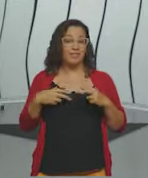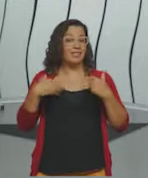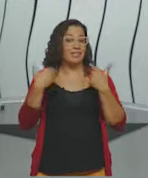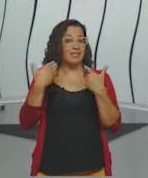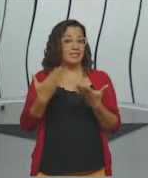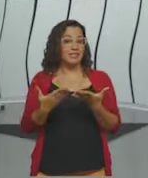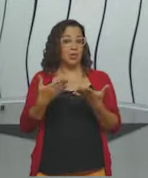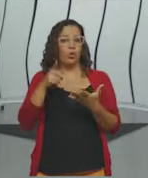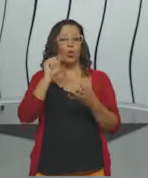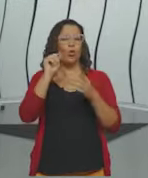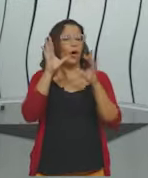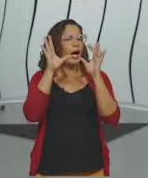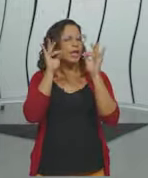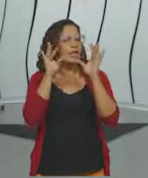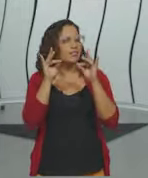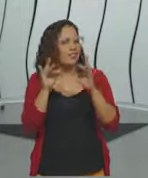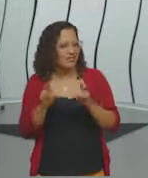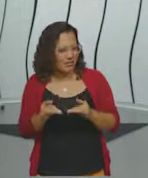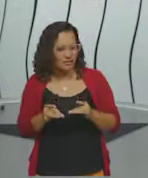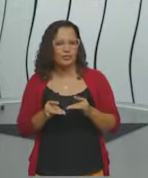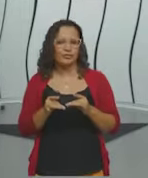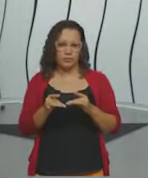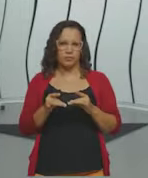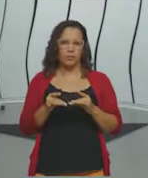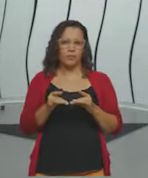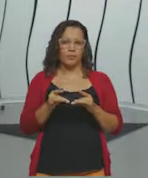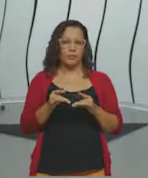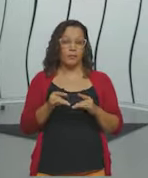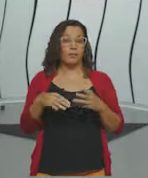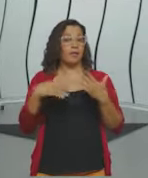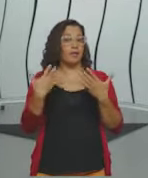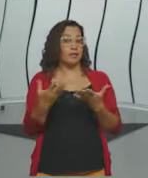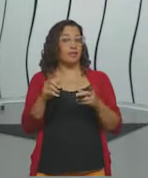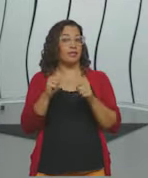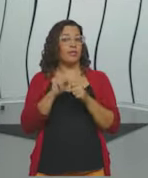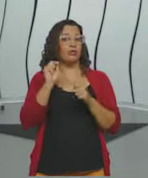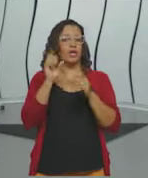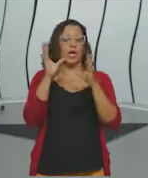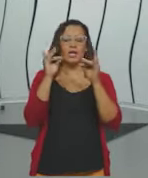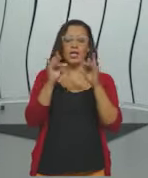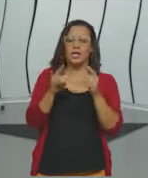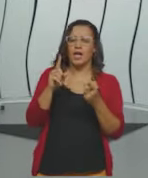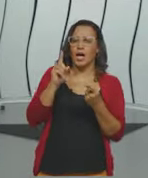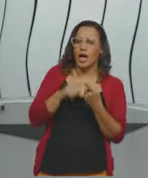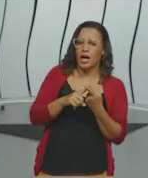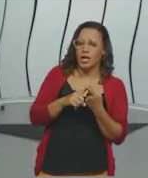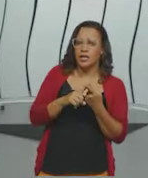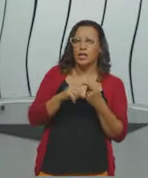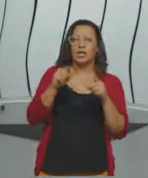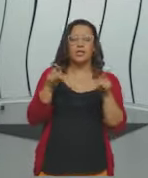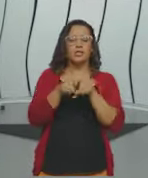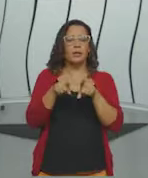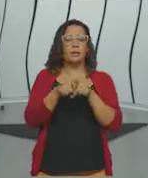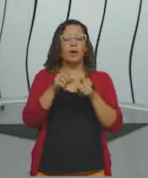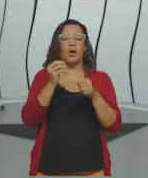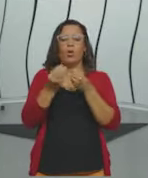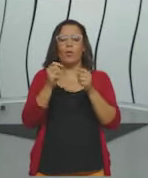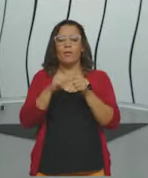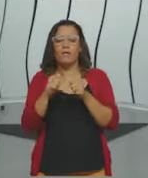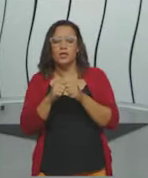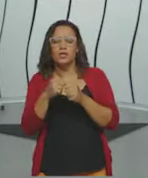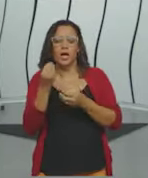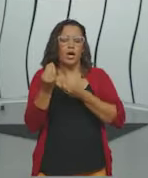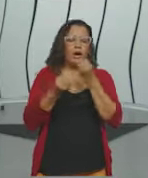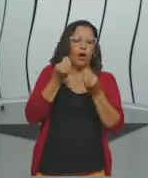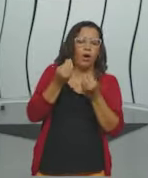ação, portanto, ele está detalhando a ação. Você pode pegar detalhar o agente, detalhar a ação, detalhar o